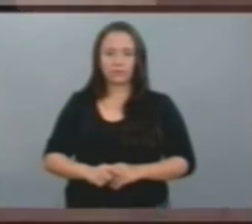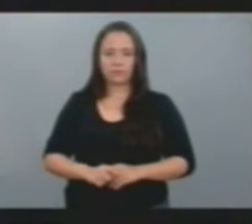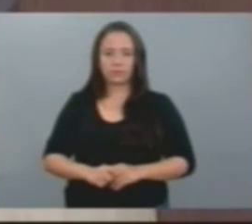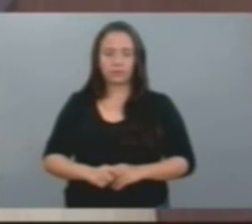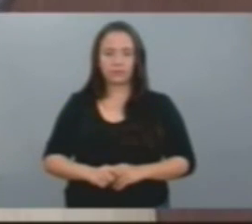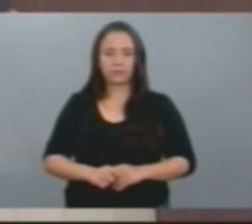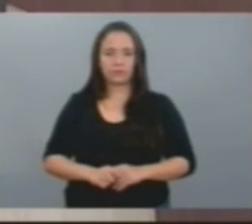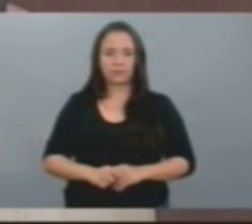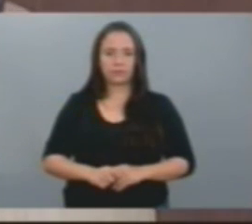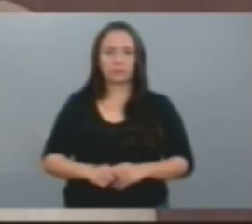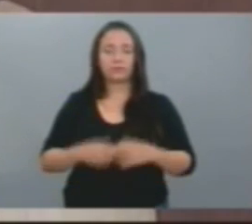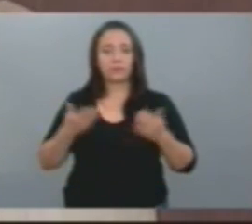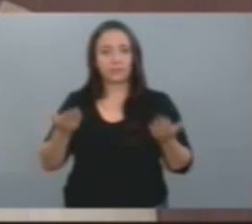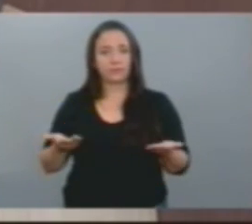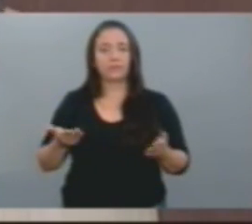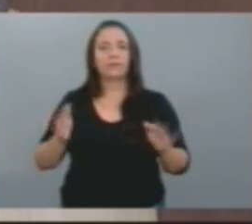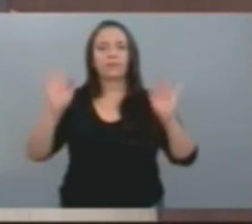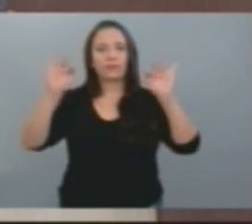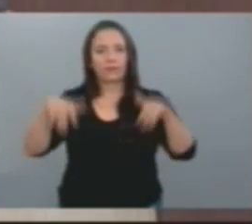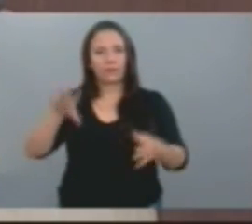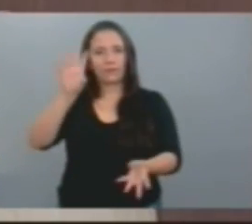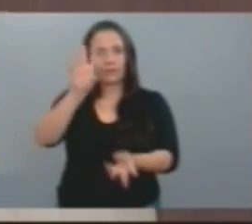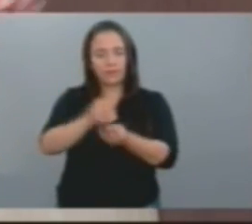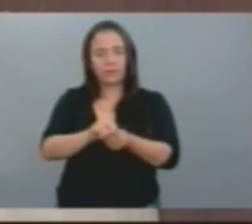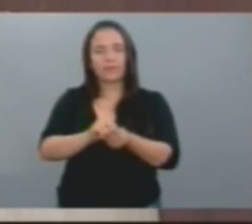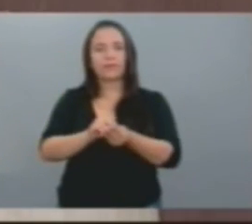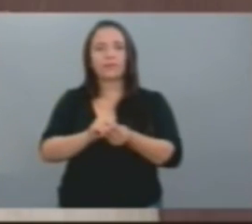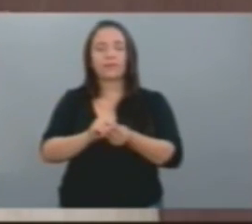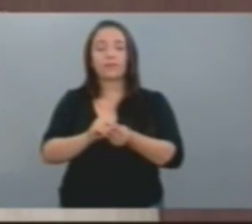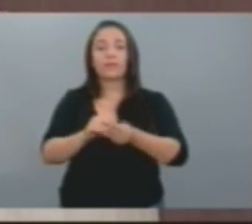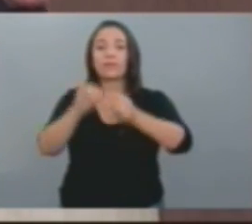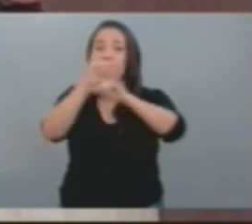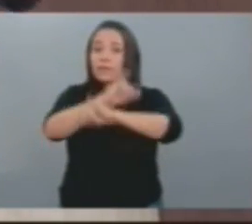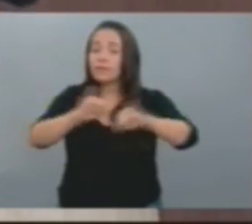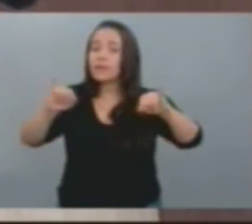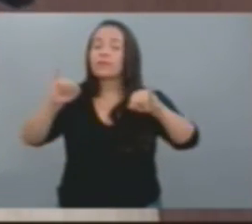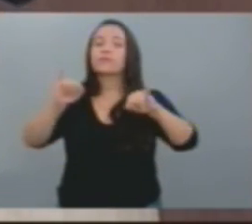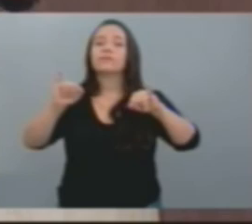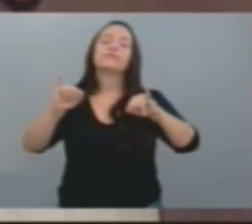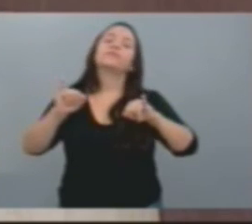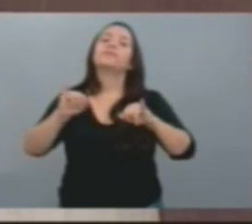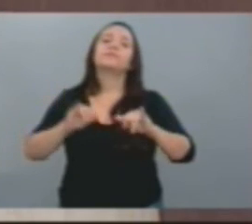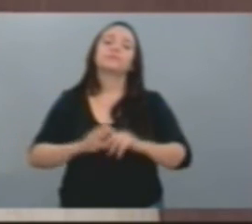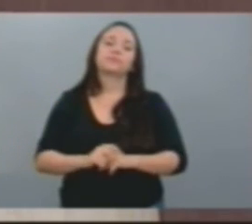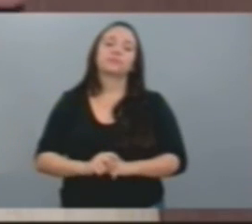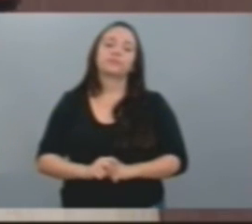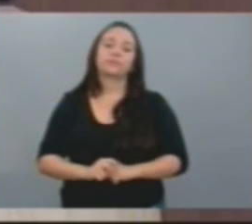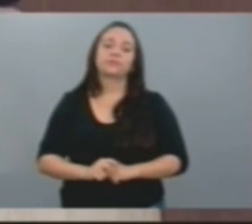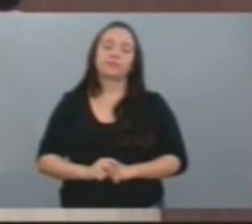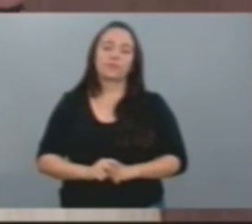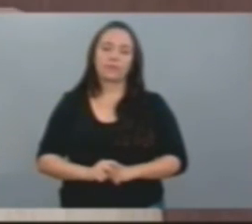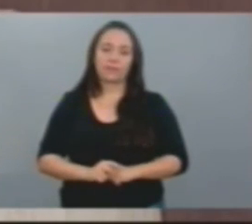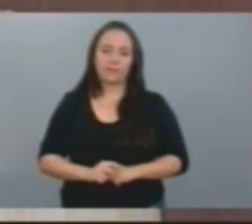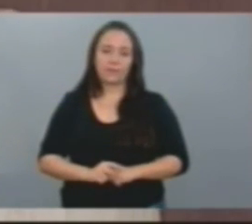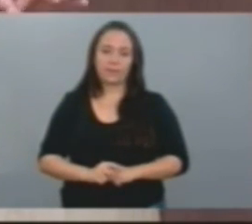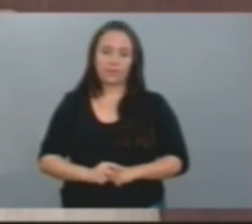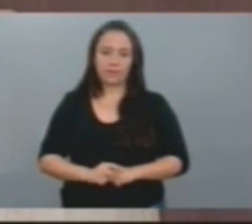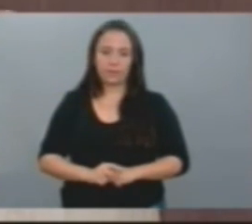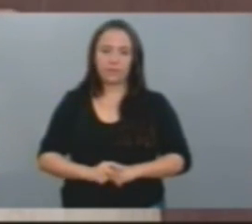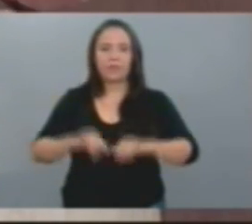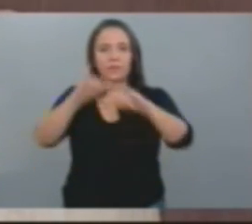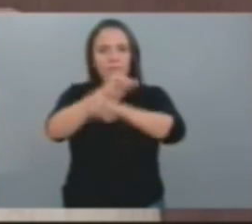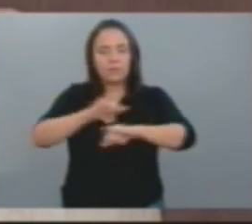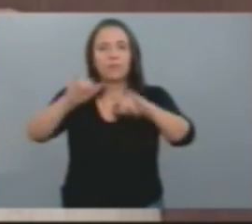Eu finalizo o nosso pronunciamento reiterando a nossa